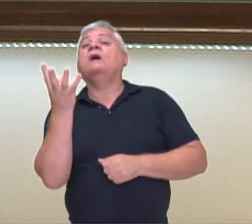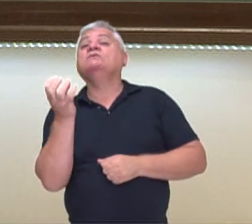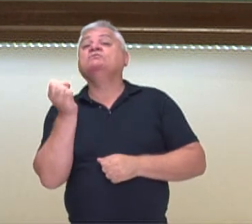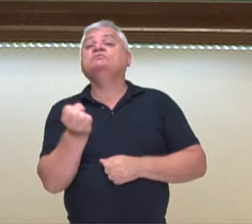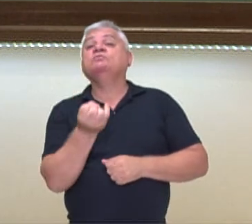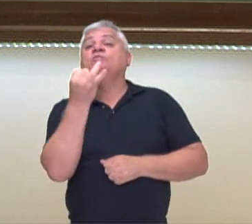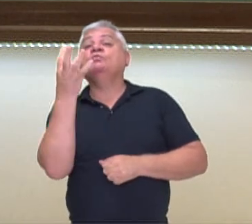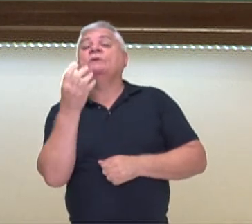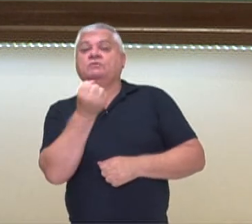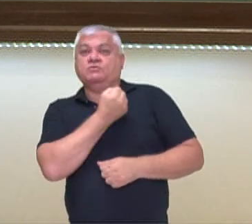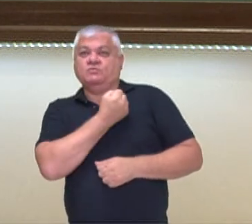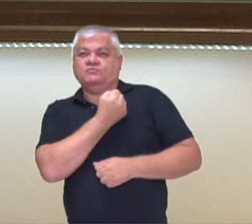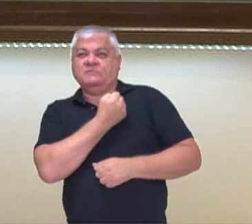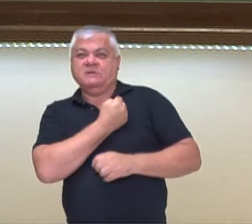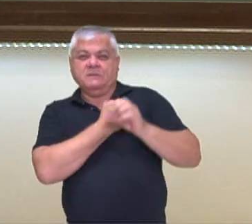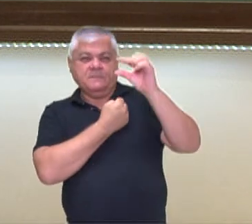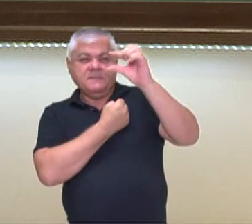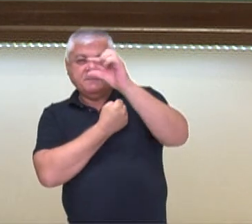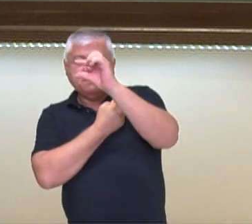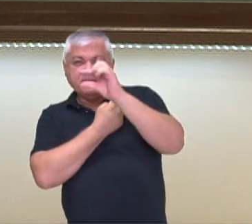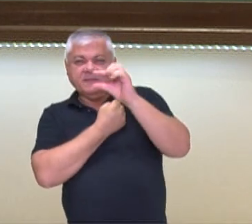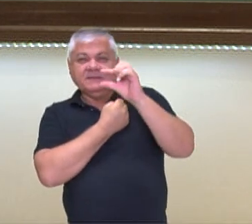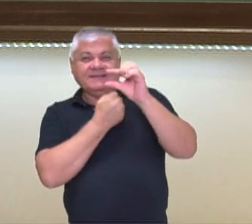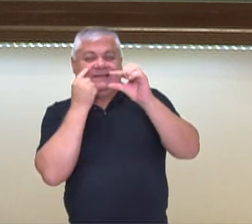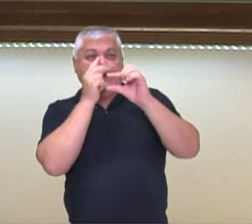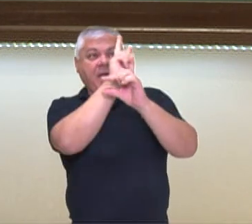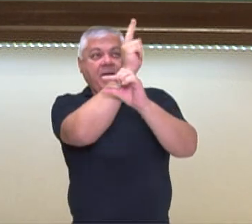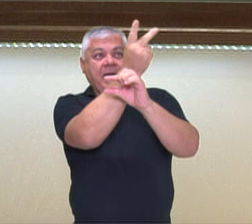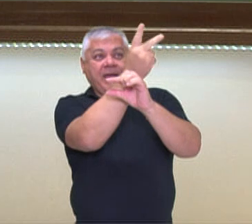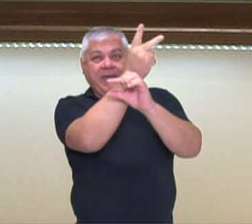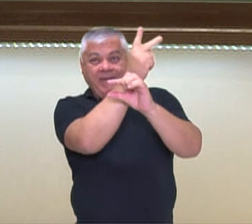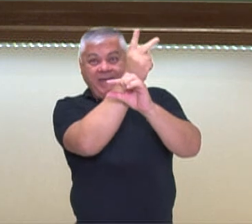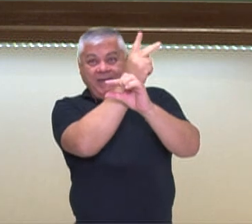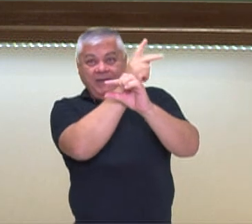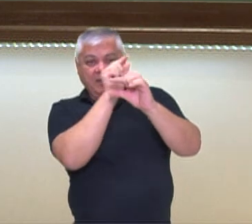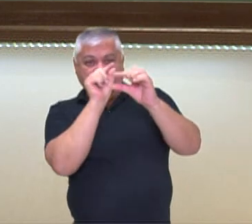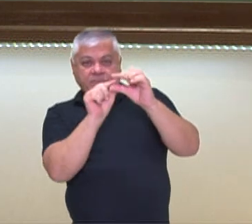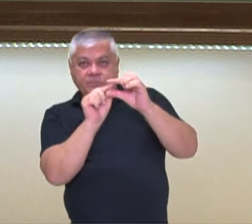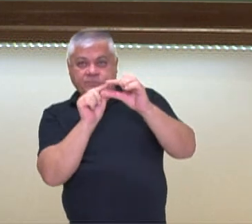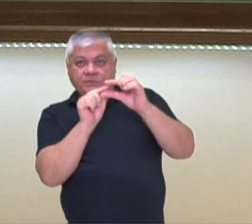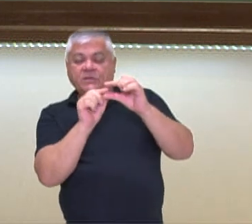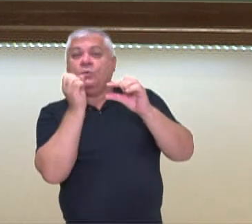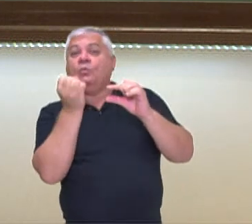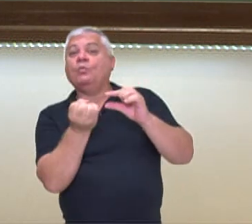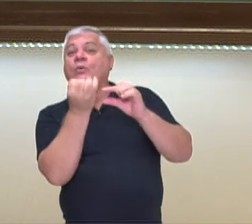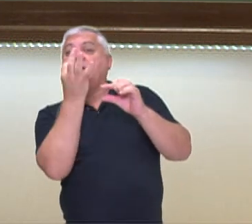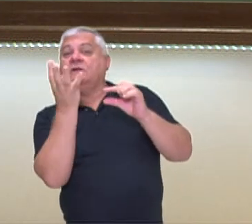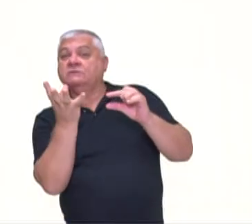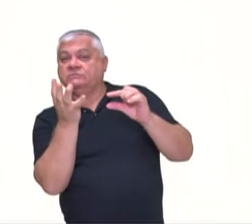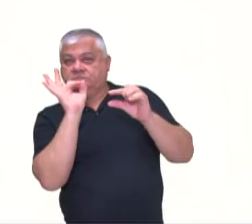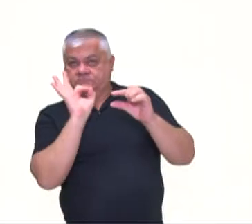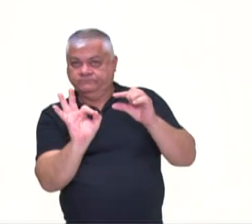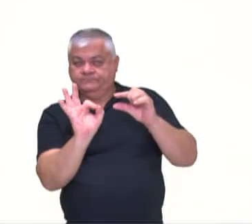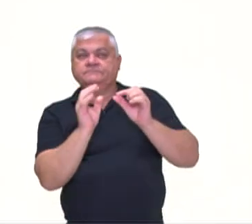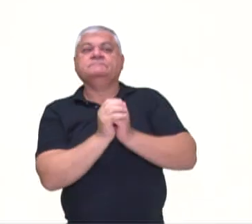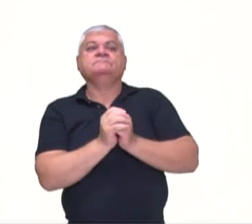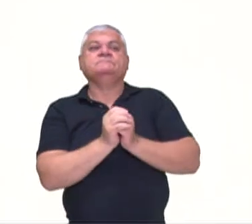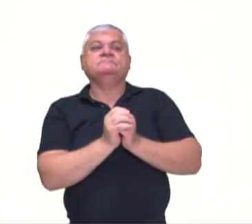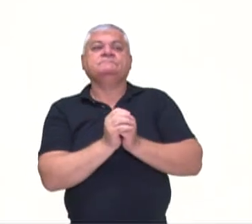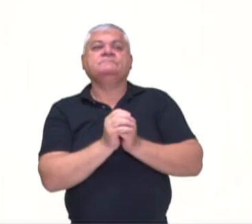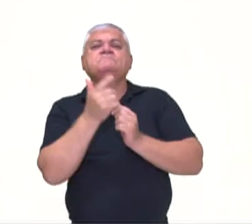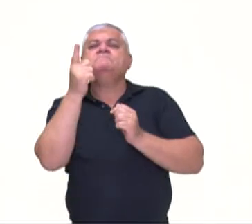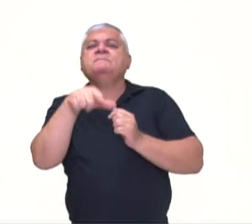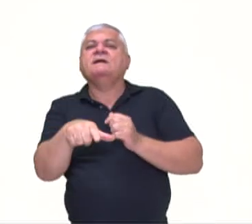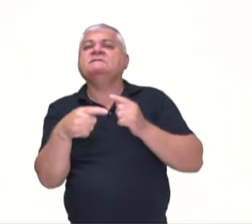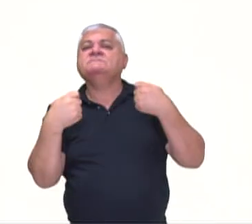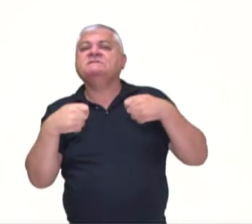Esses índices aqui que ficam embaixo, eles são chamados de índice de átomos, é a quantidade, tá ok? O que mais